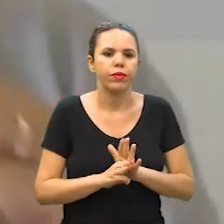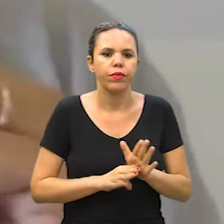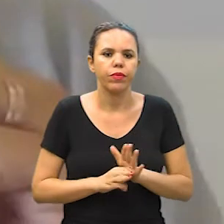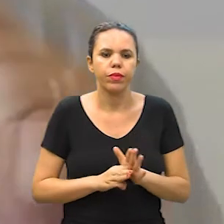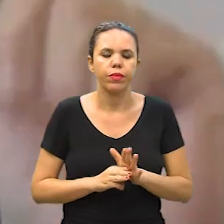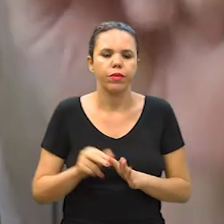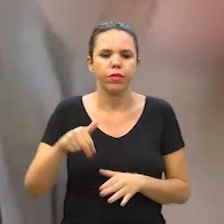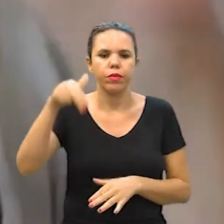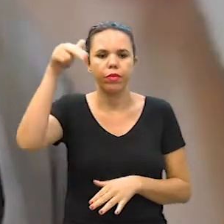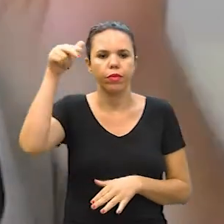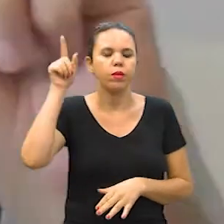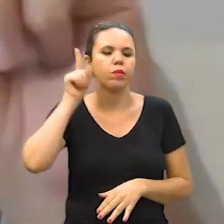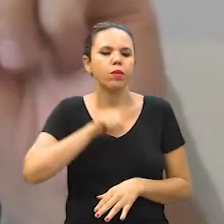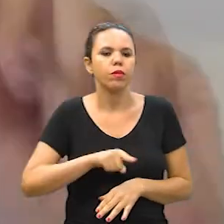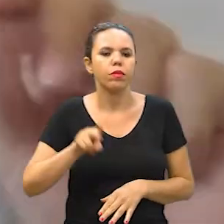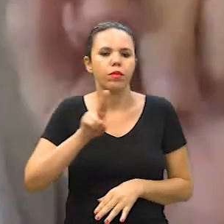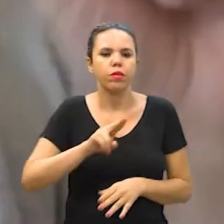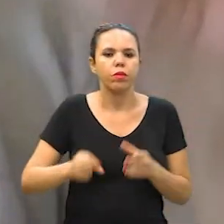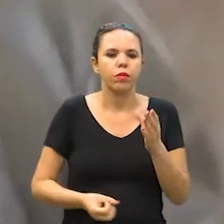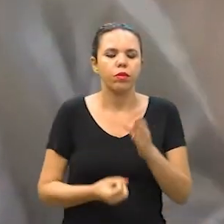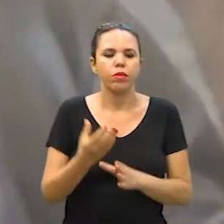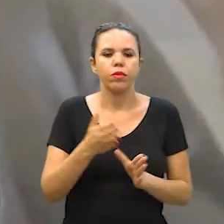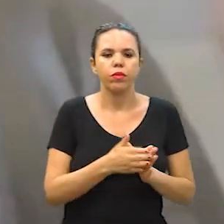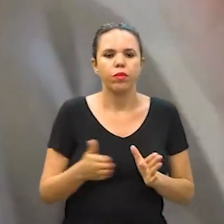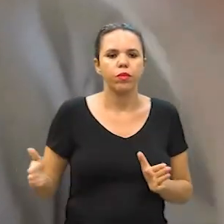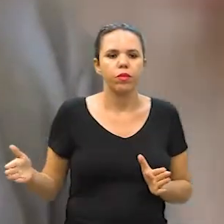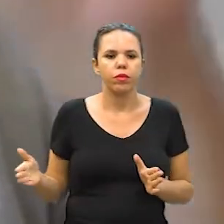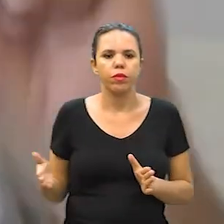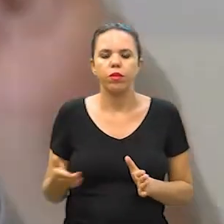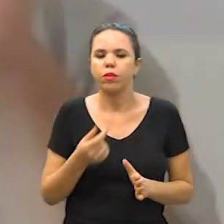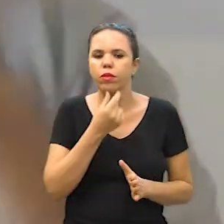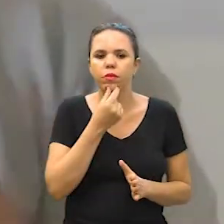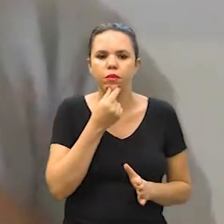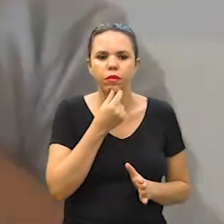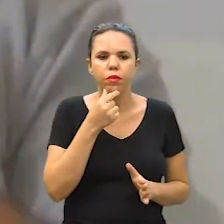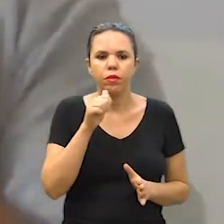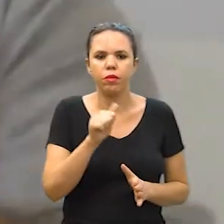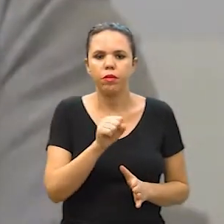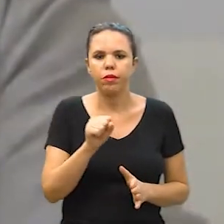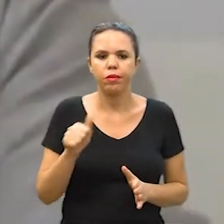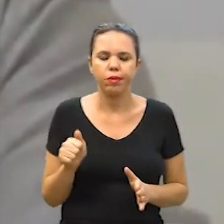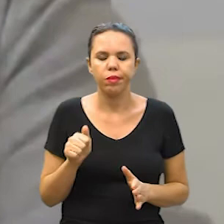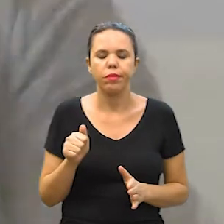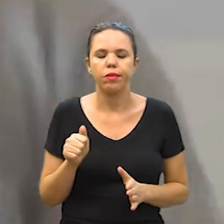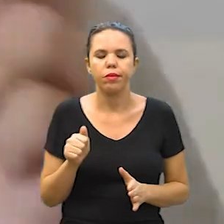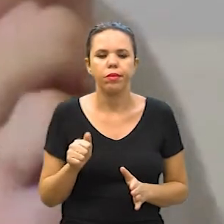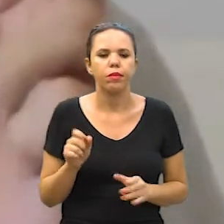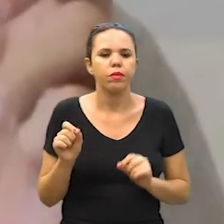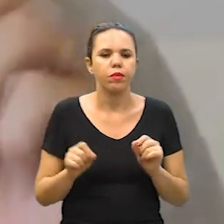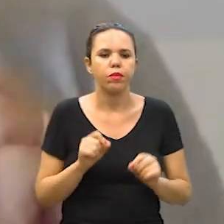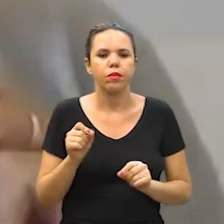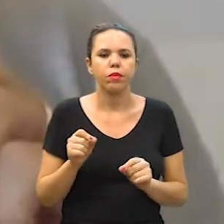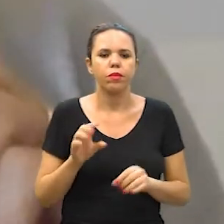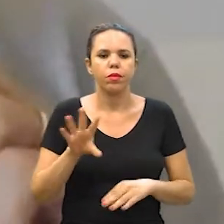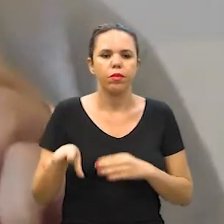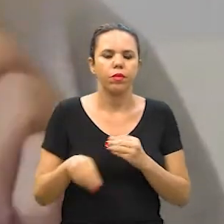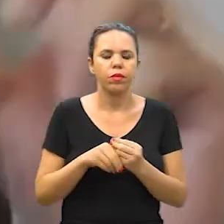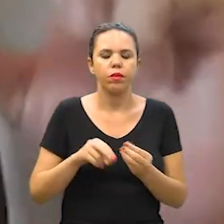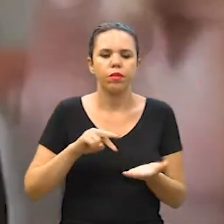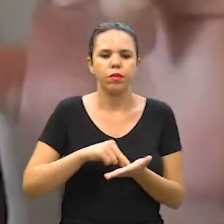os norte-americanos batizaram de English as a Second Language. Eles colocam